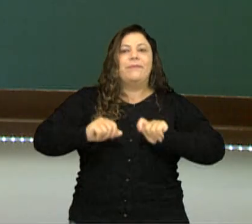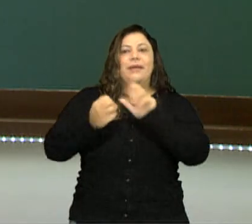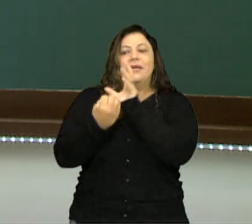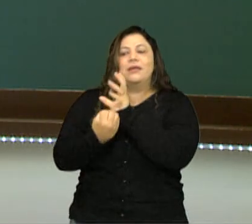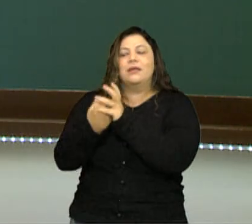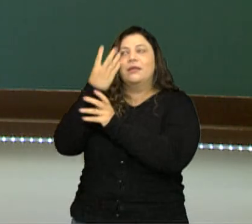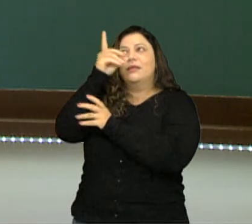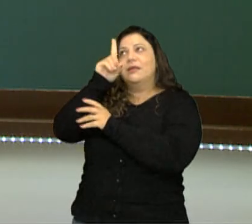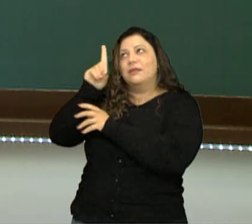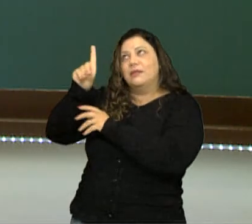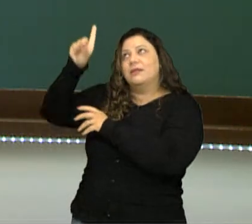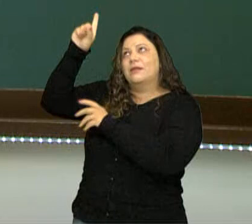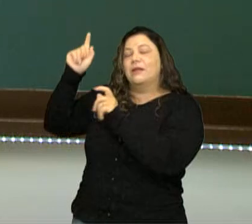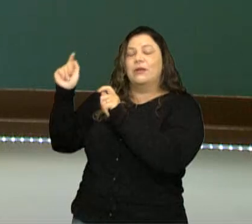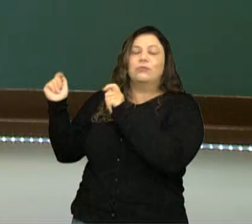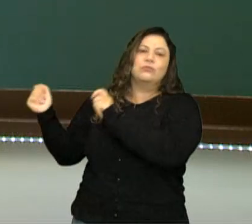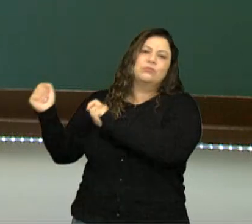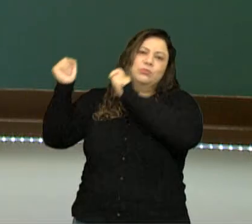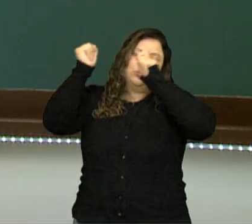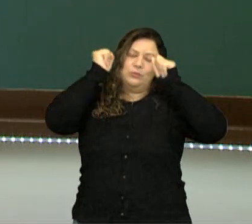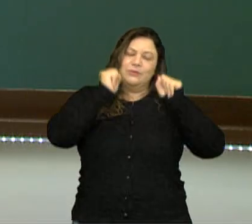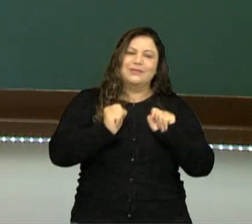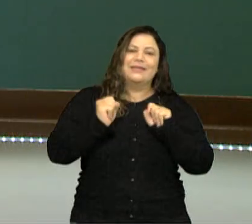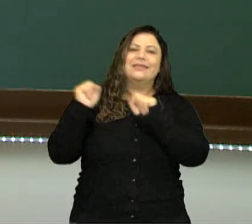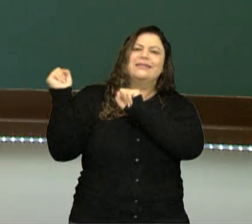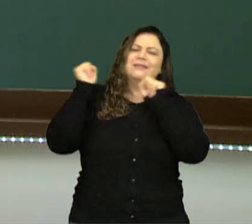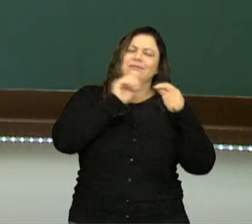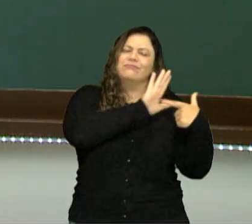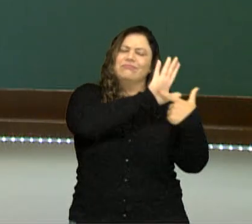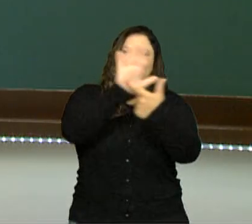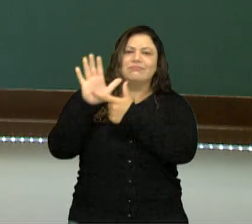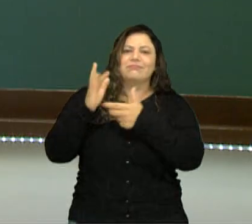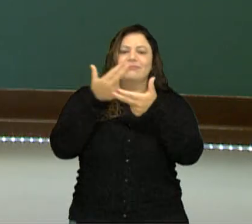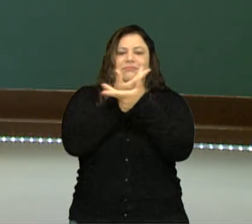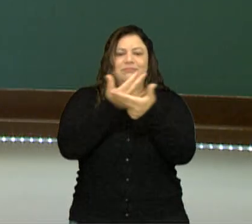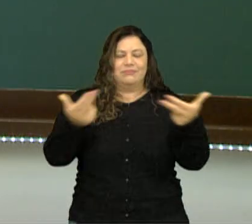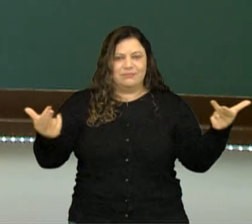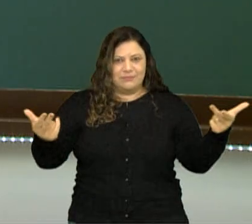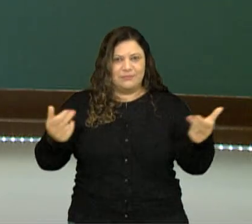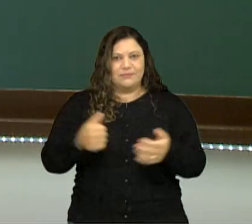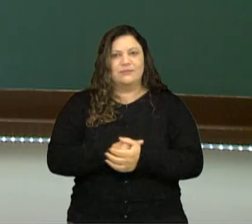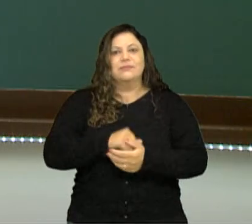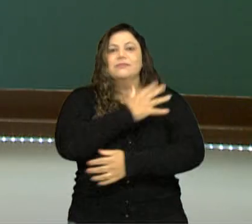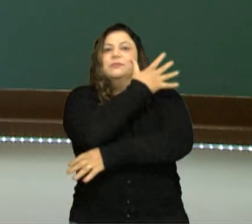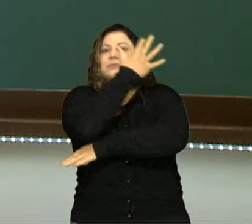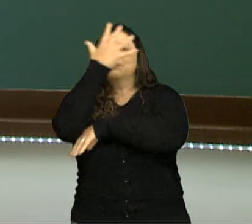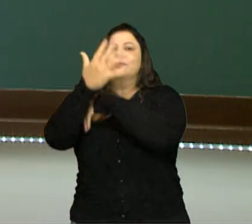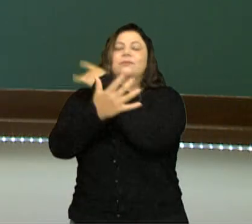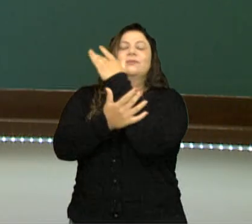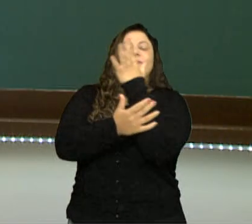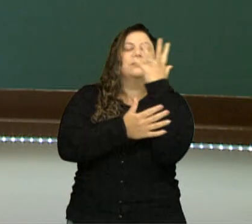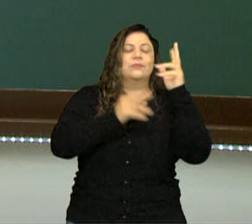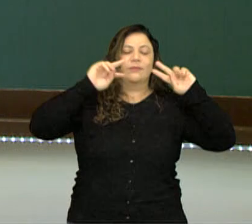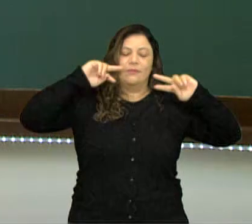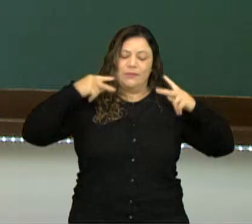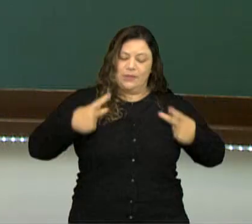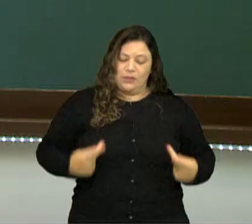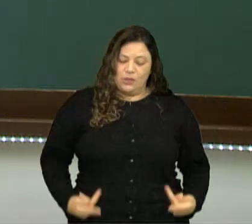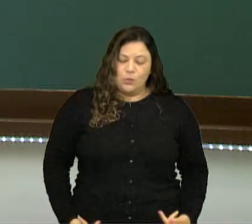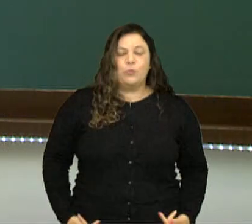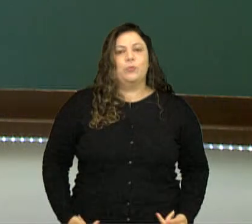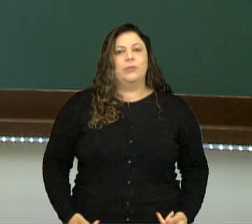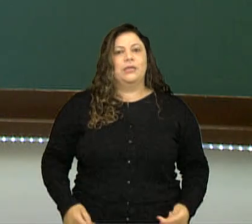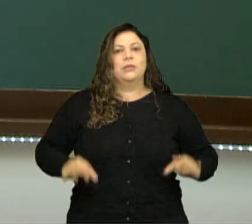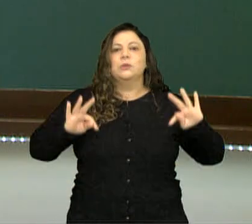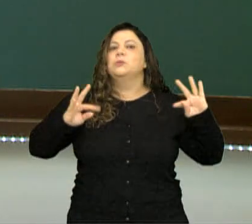criador, né, um potencial expresso nas próprias coisas, na natureza, nos seres humanos, tá? Isso